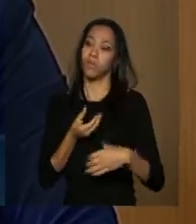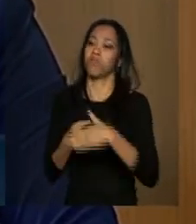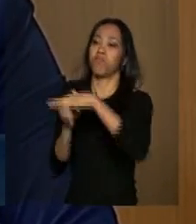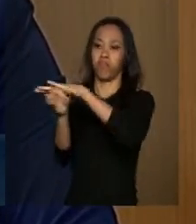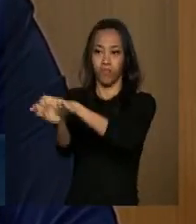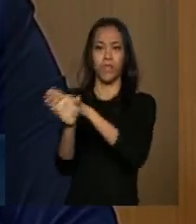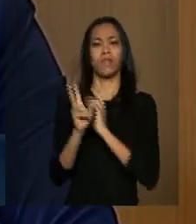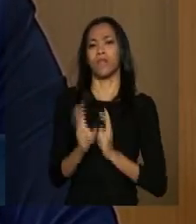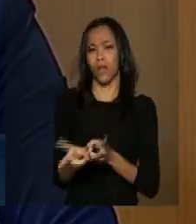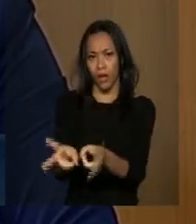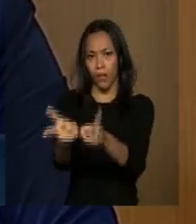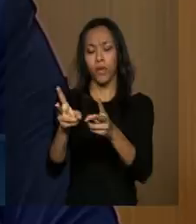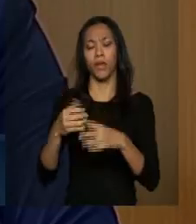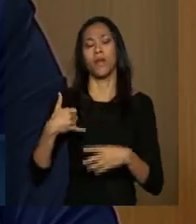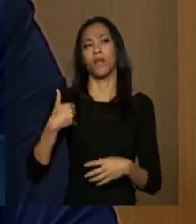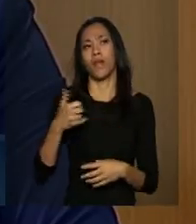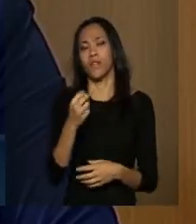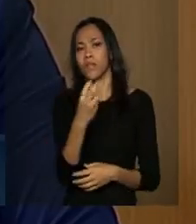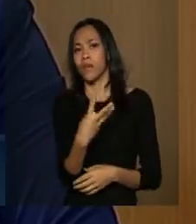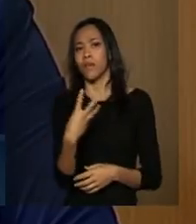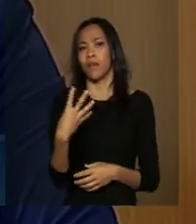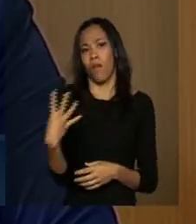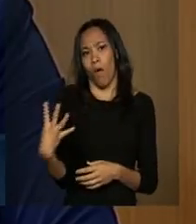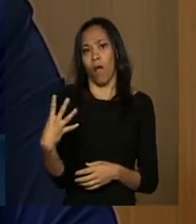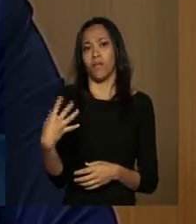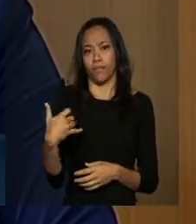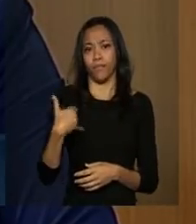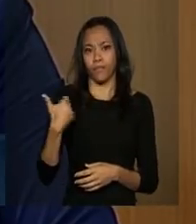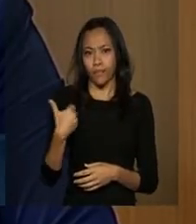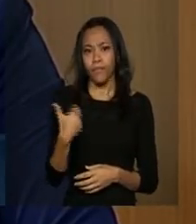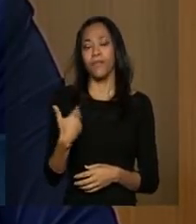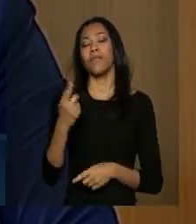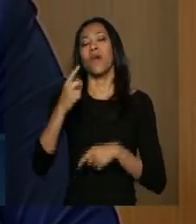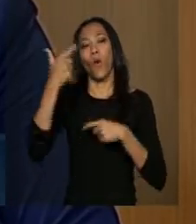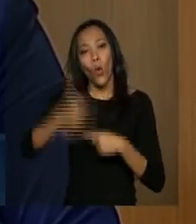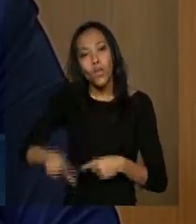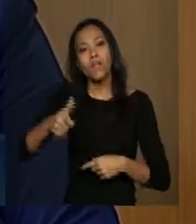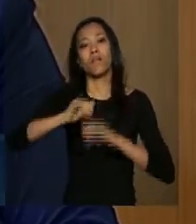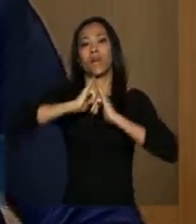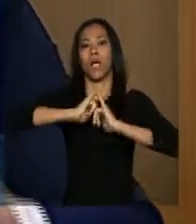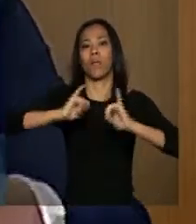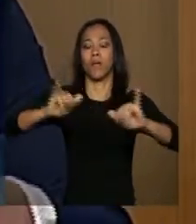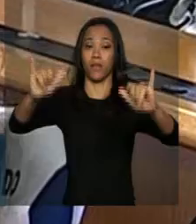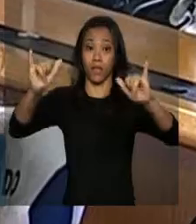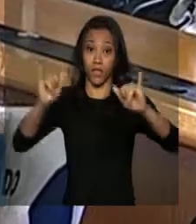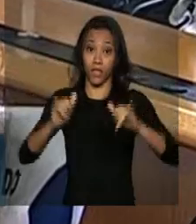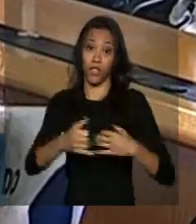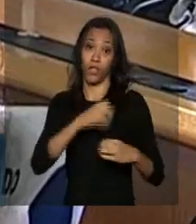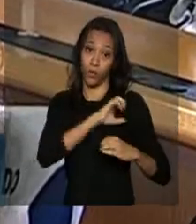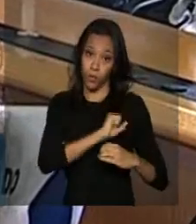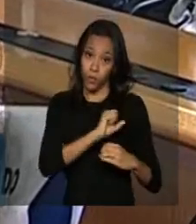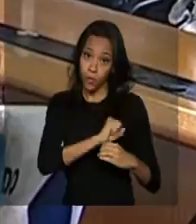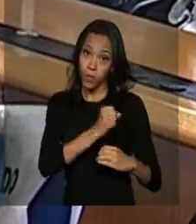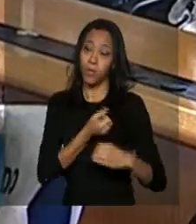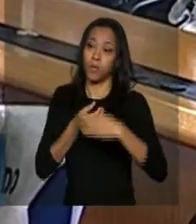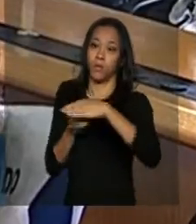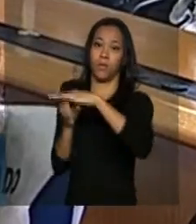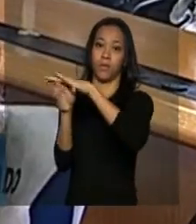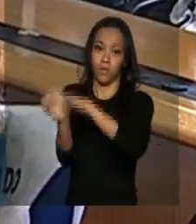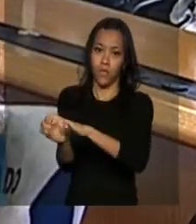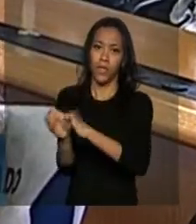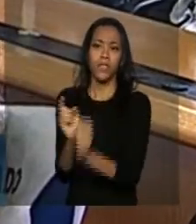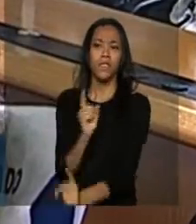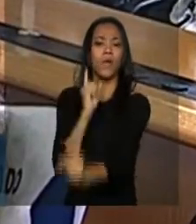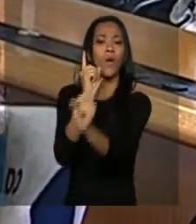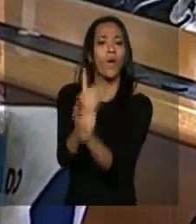tinha 3 para 4 anos de idade, a gente foi lançar a campanha de doação de leite materno, eles procuraram e encontraram uma